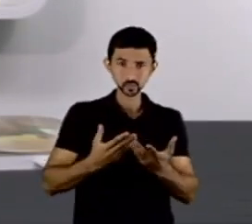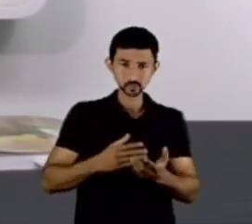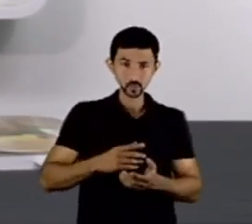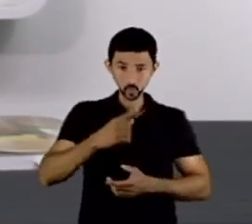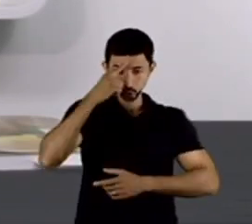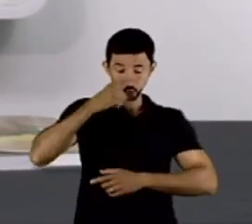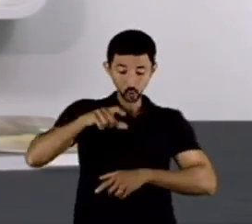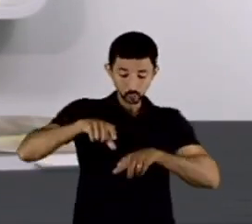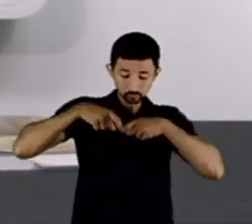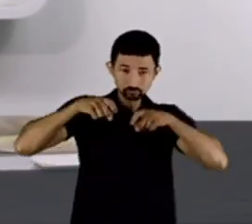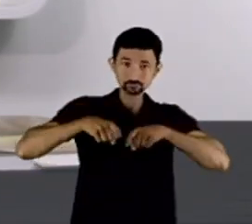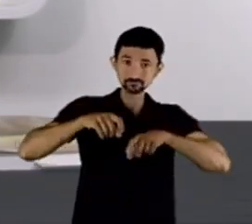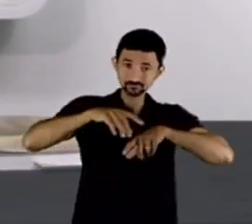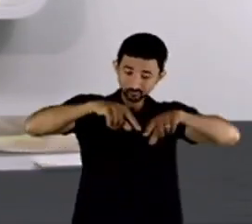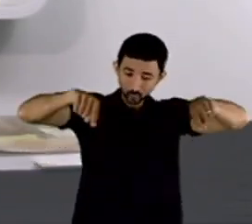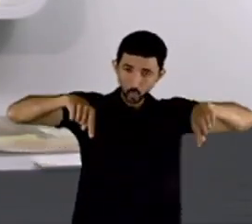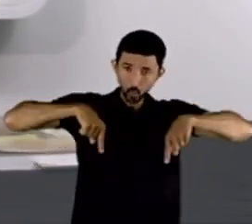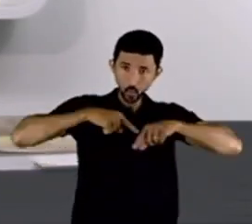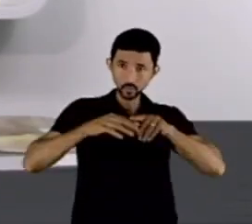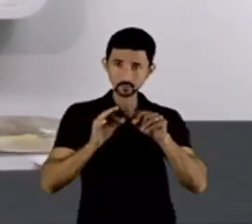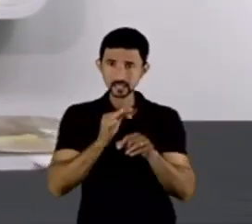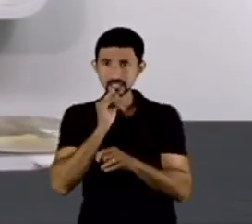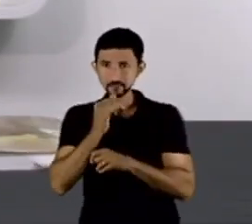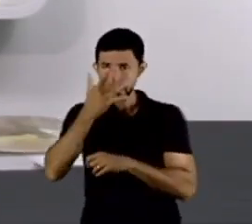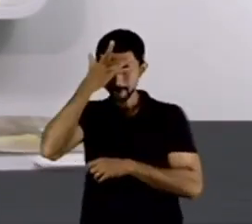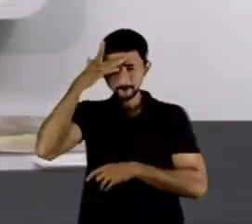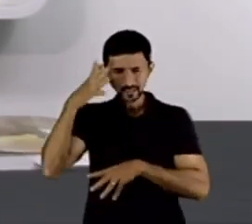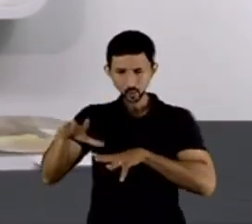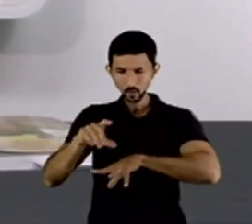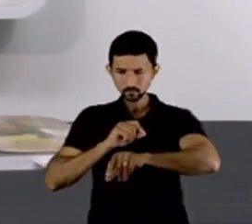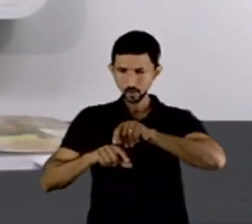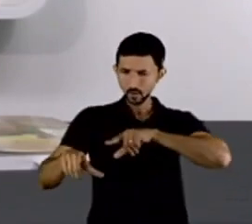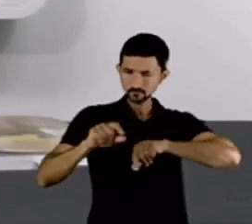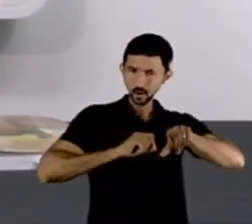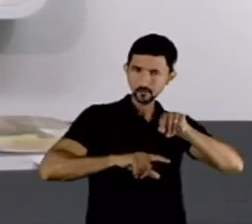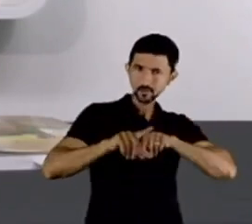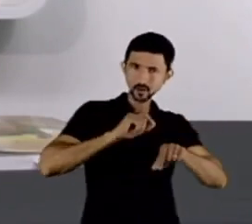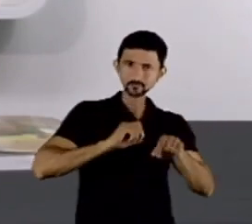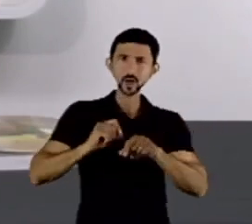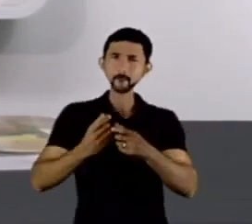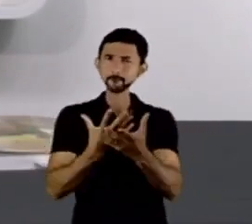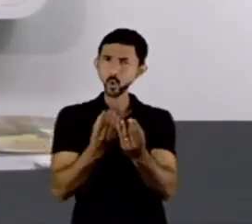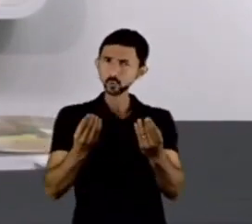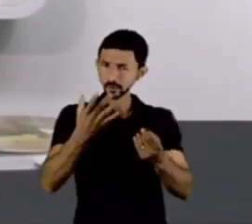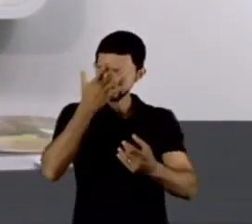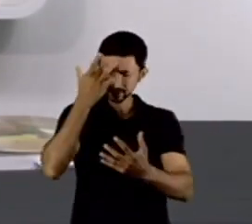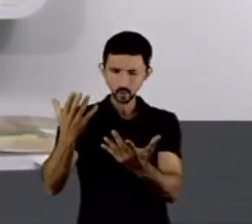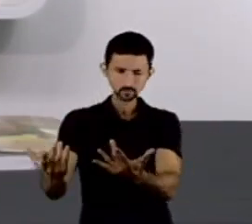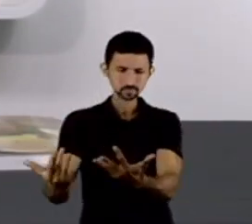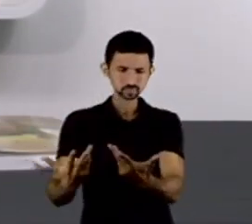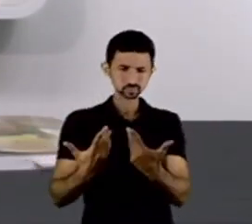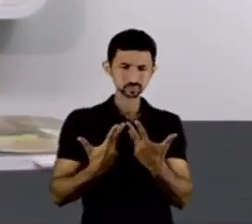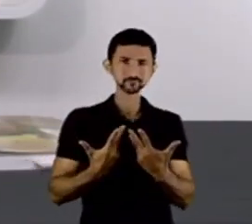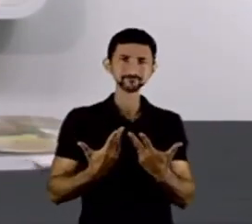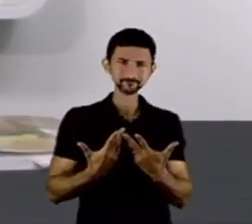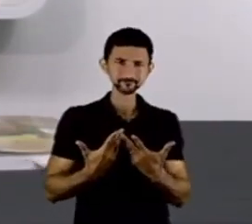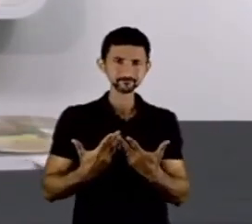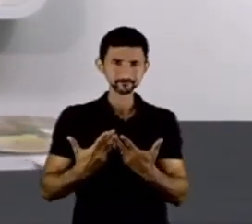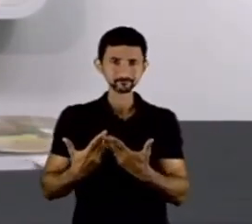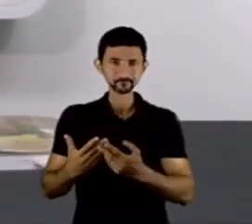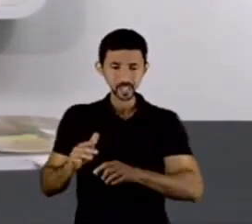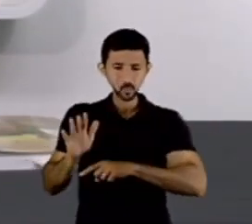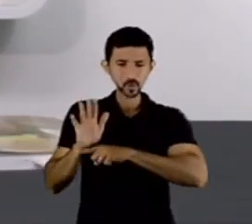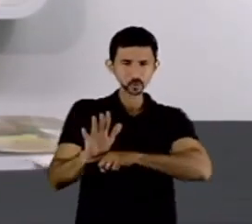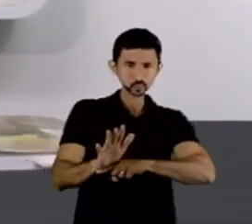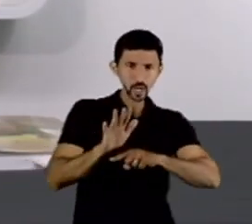grandes fazendeiros, eles pegavam por afilhados muitas pessoas, tá? Qual era a ideia deles? Eles